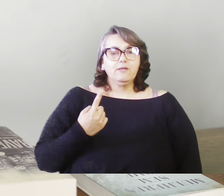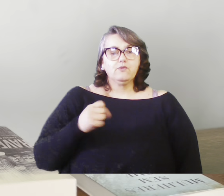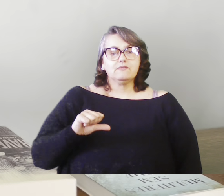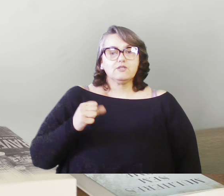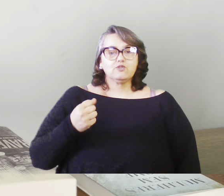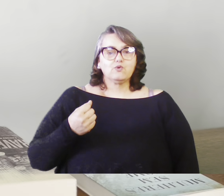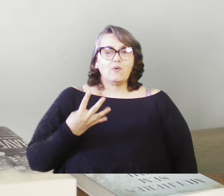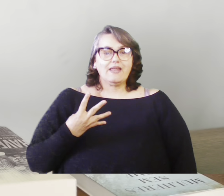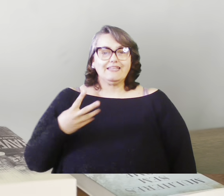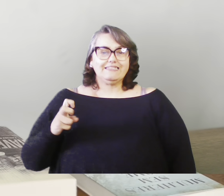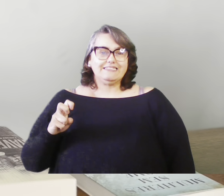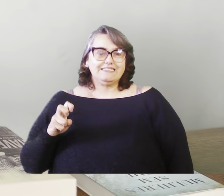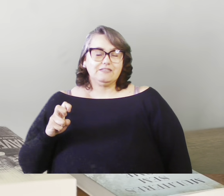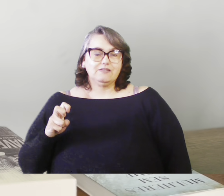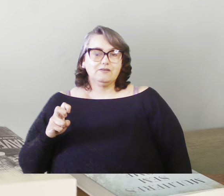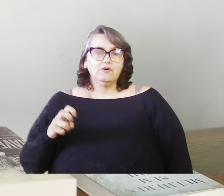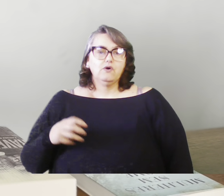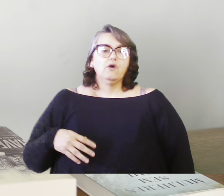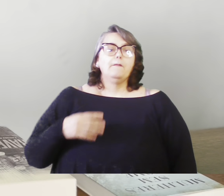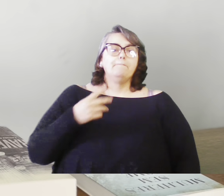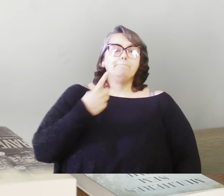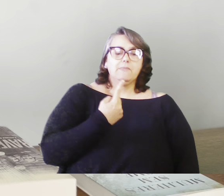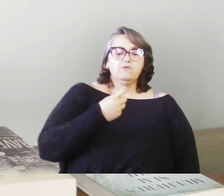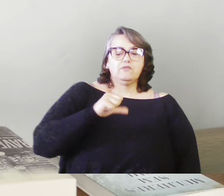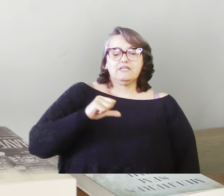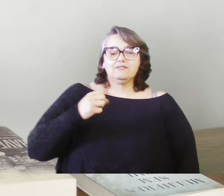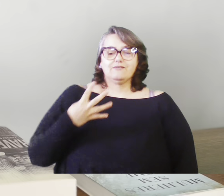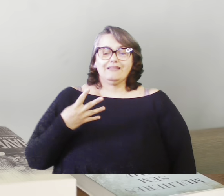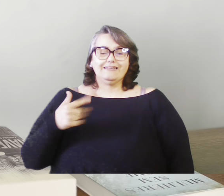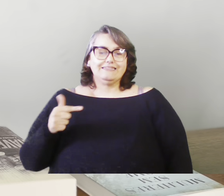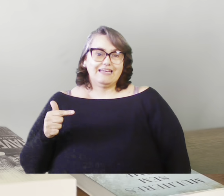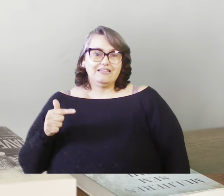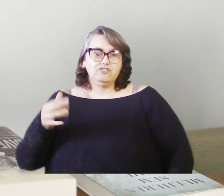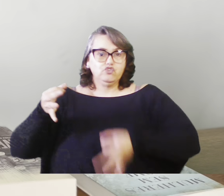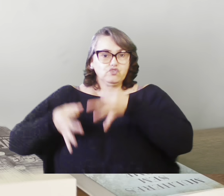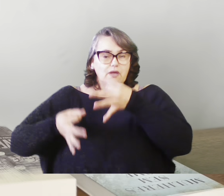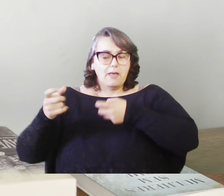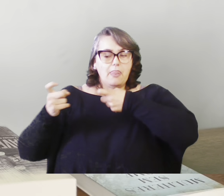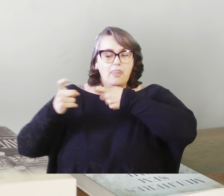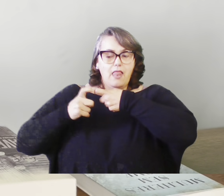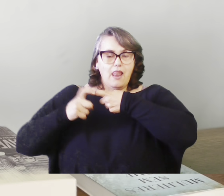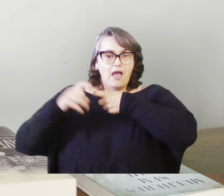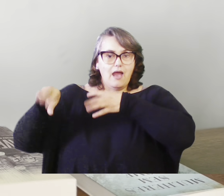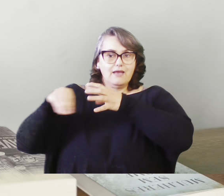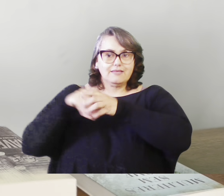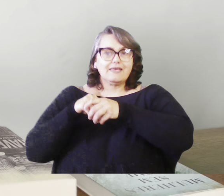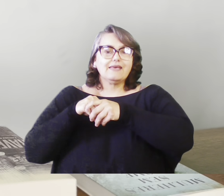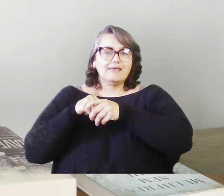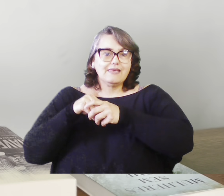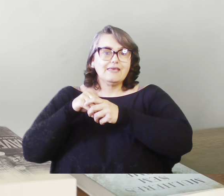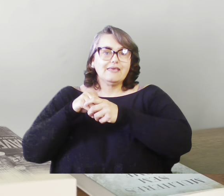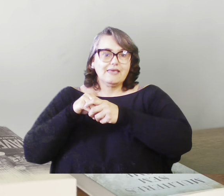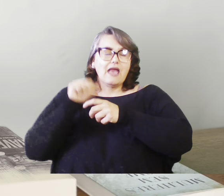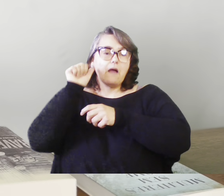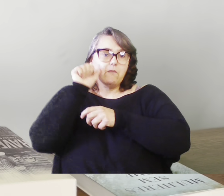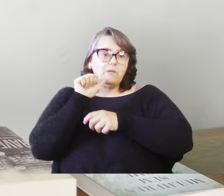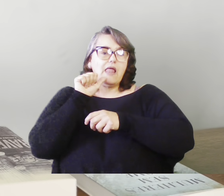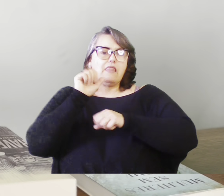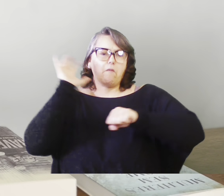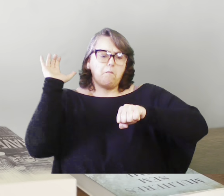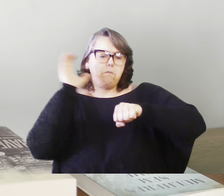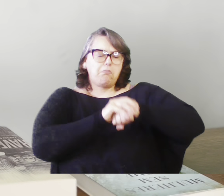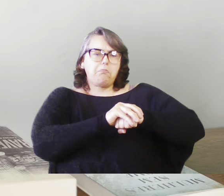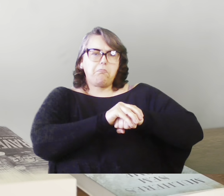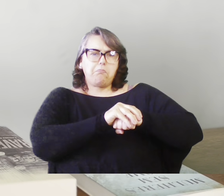em 45 e 46, e aí em 47 você tem o julgamento dos médicos em Nuremberg, e ela foi uma